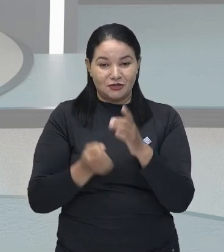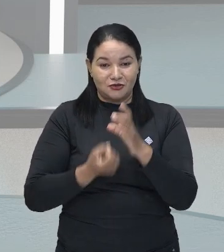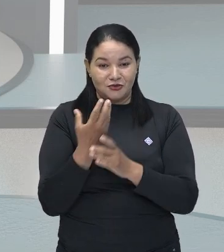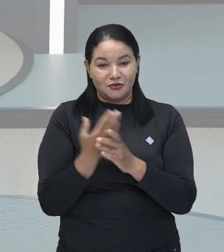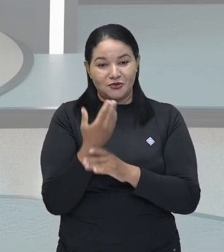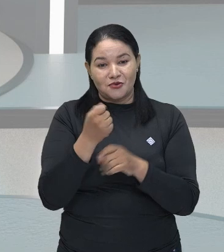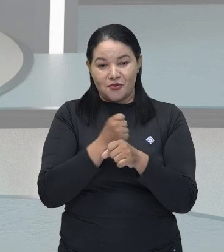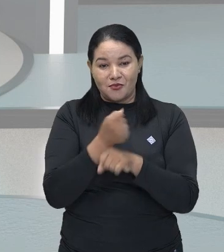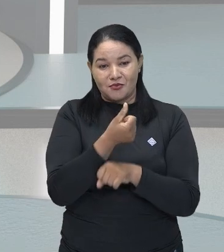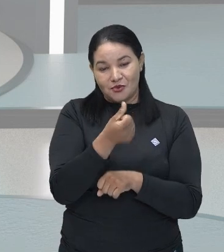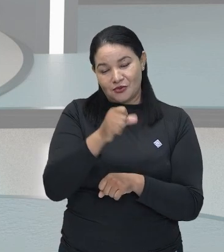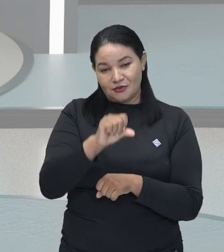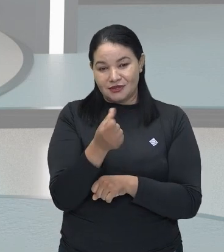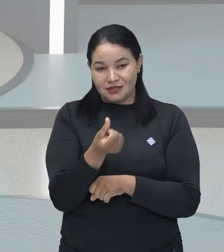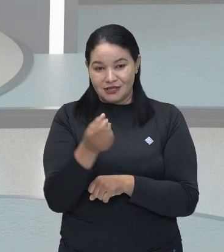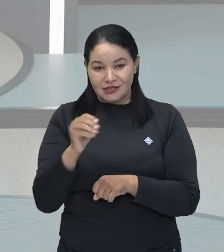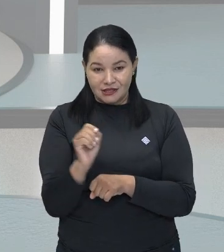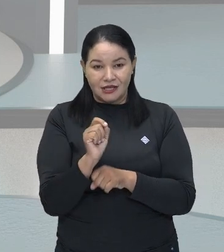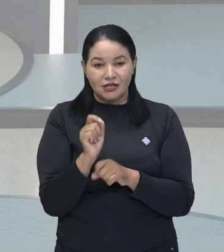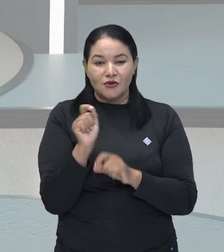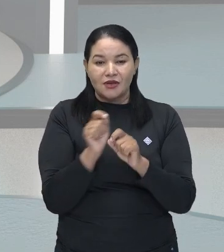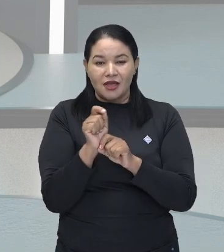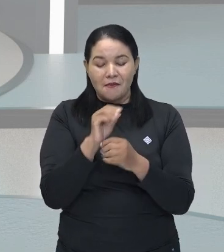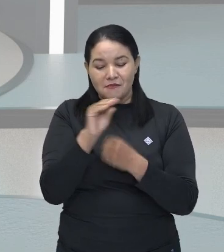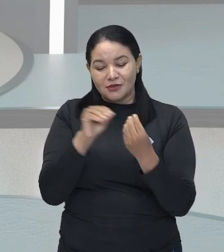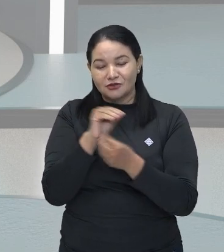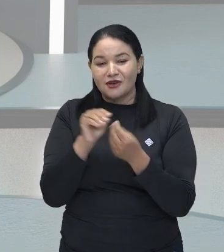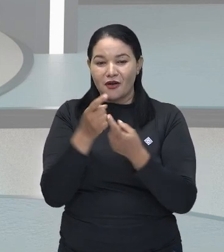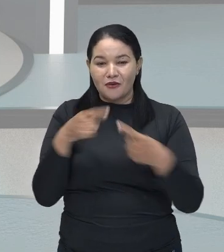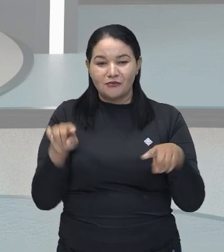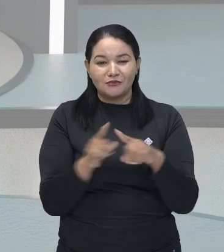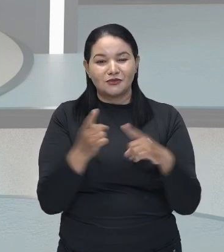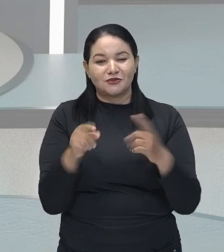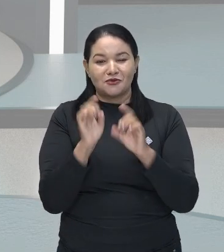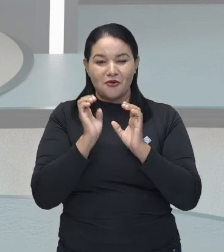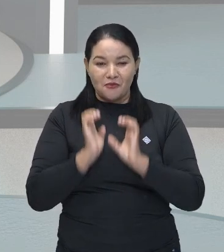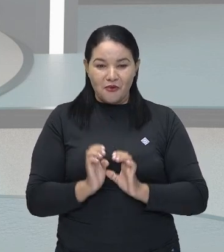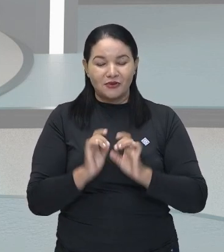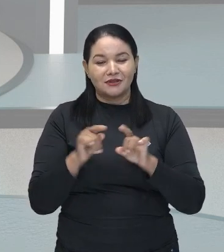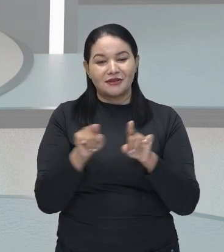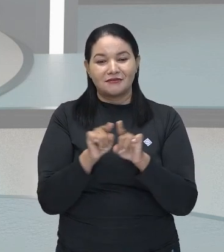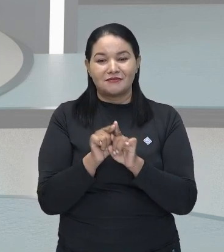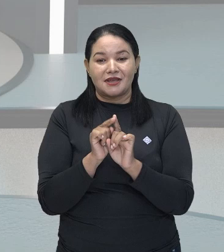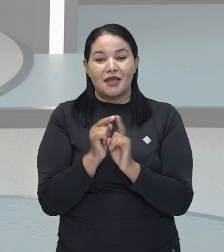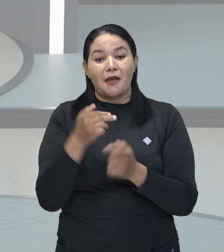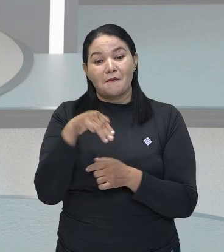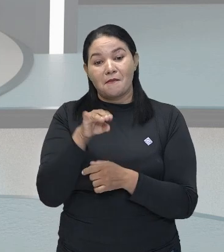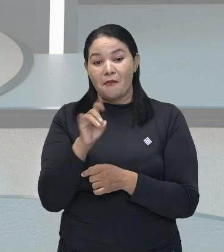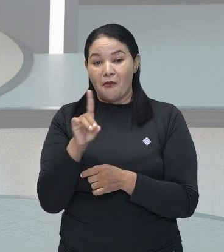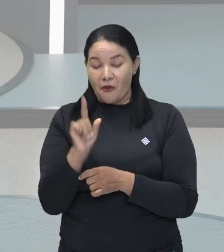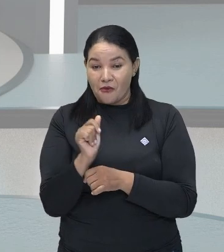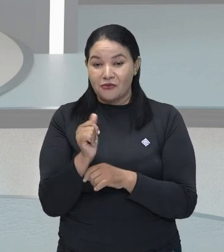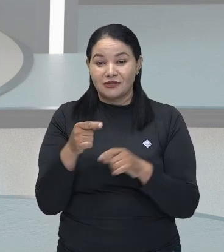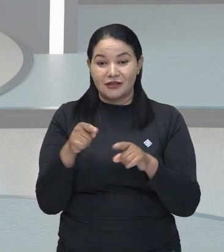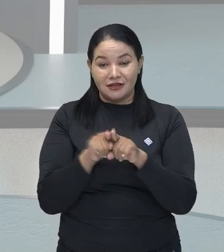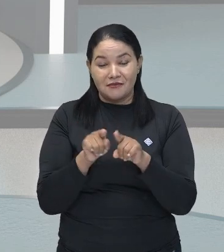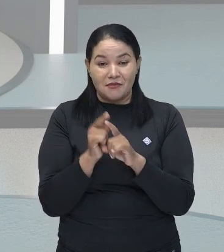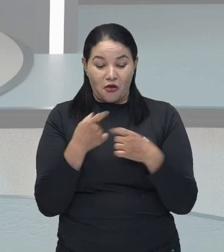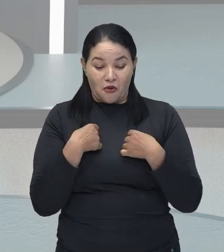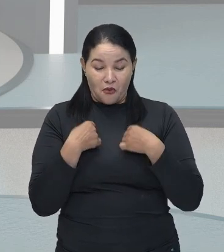de 1960, que ela mesclava música, comportamento e moda. Existia aquela moda